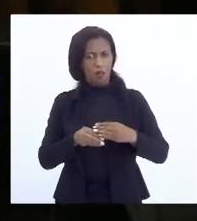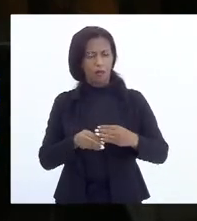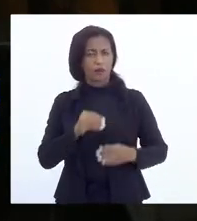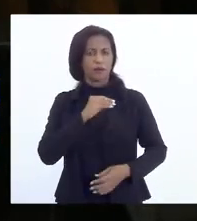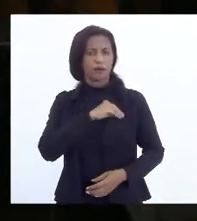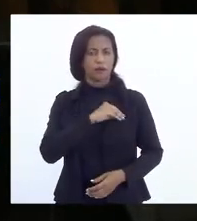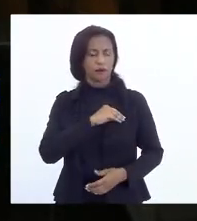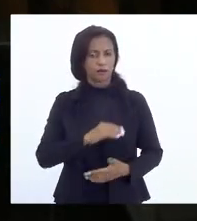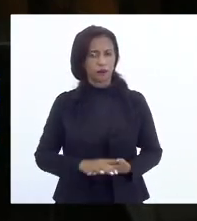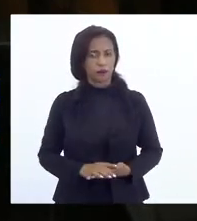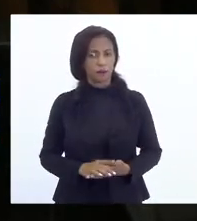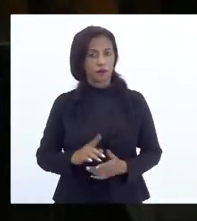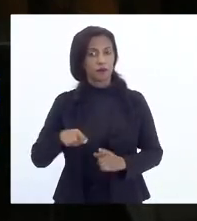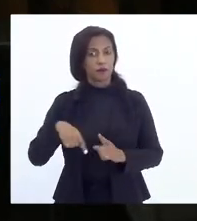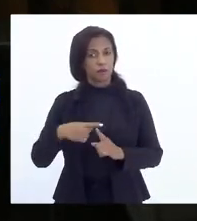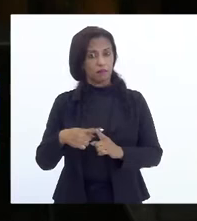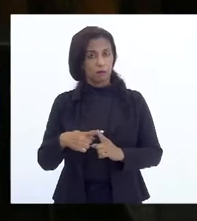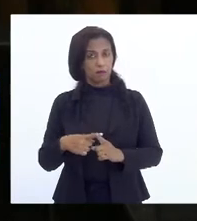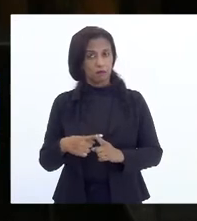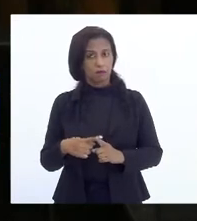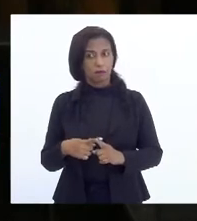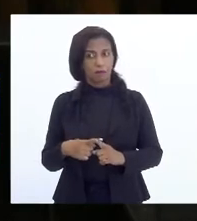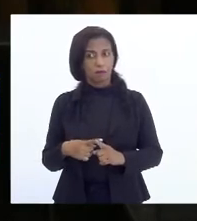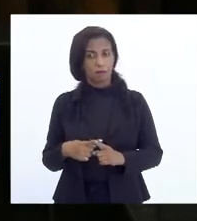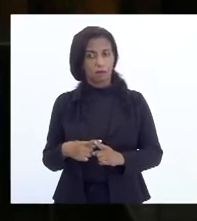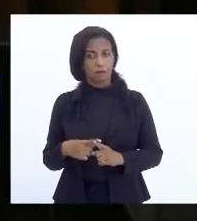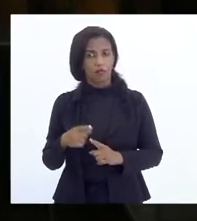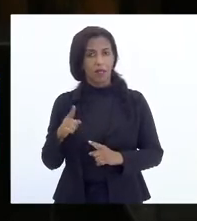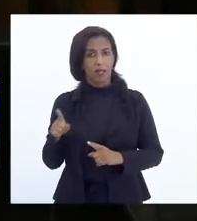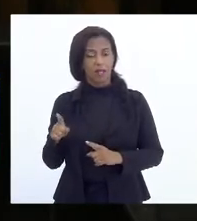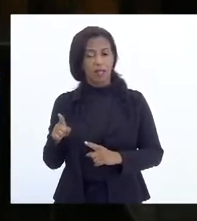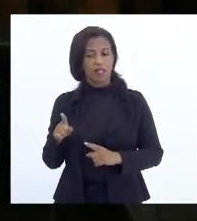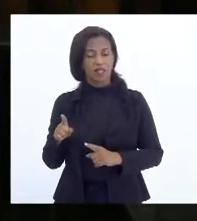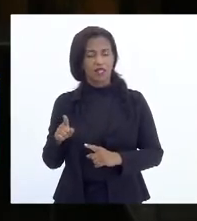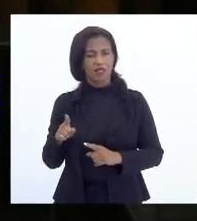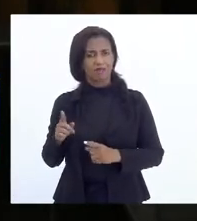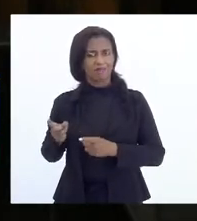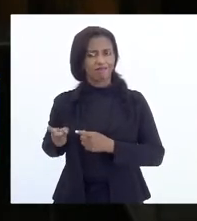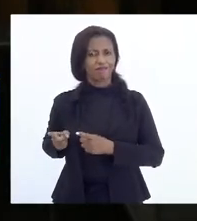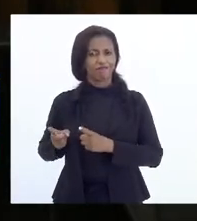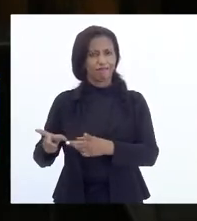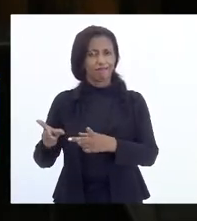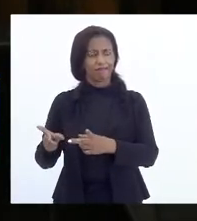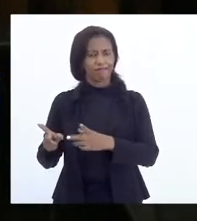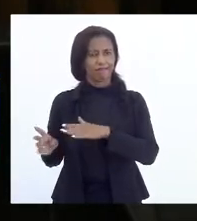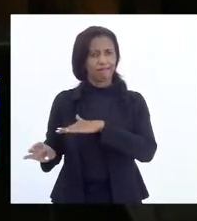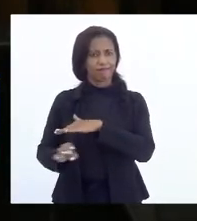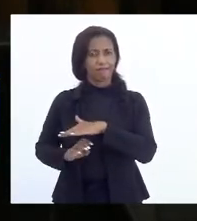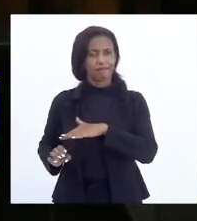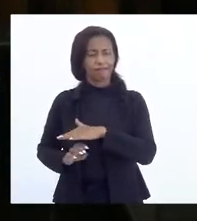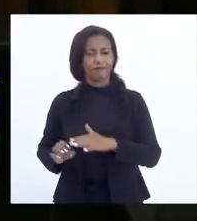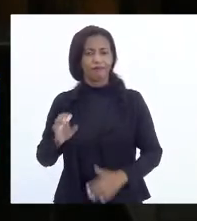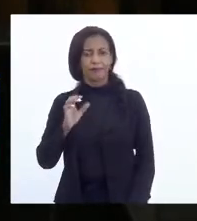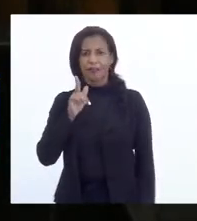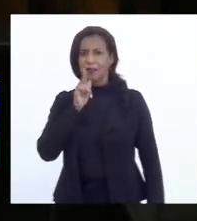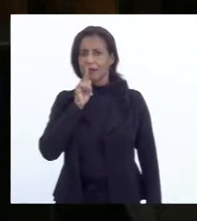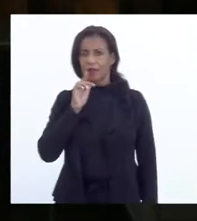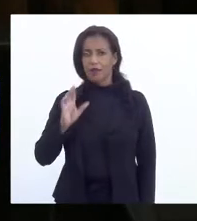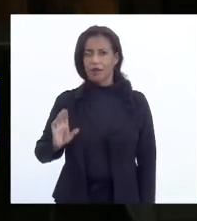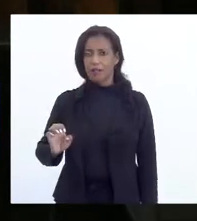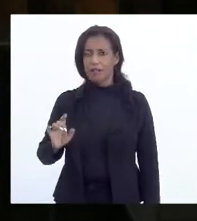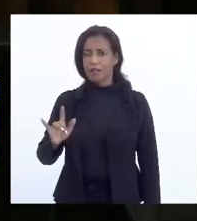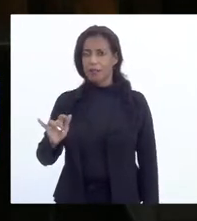salarial e essa concessão privada da SEDAI, que ainda